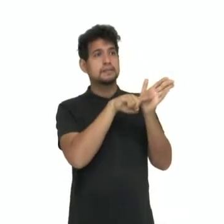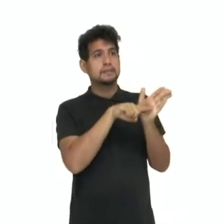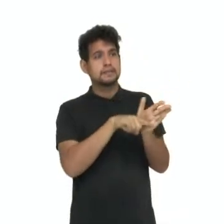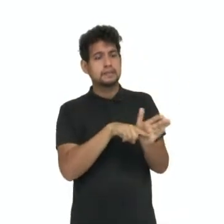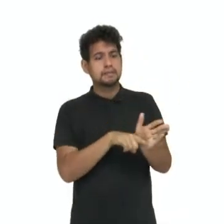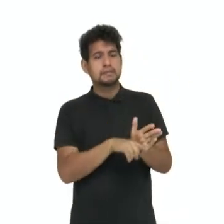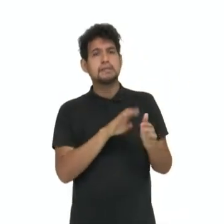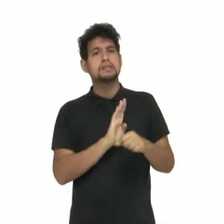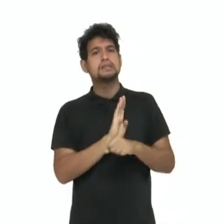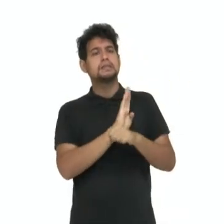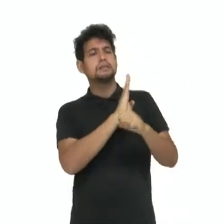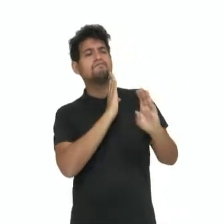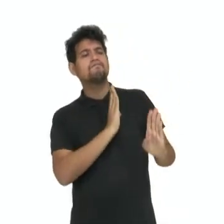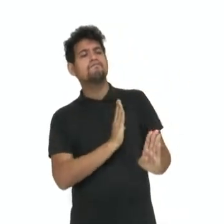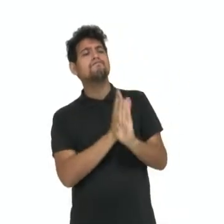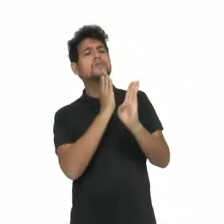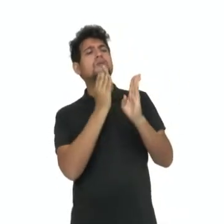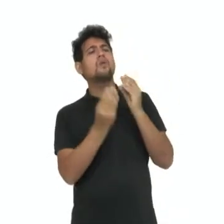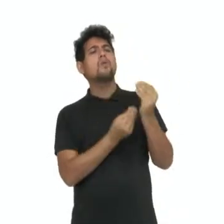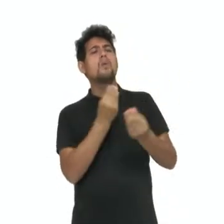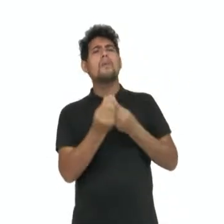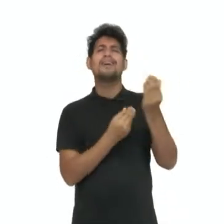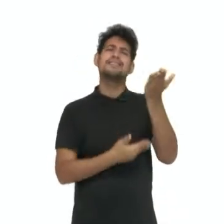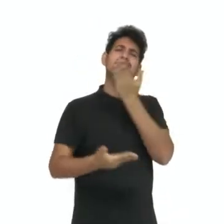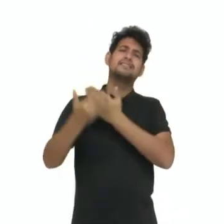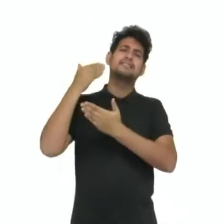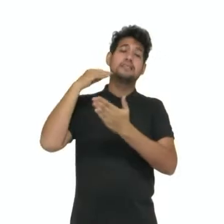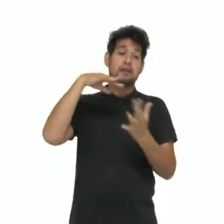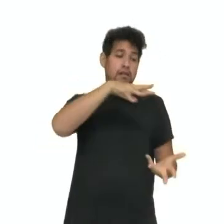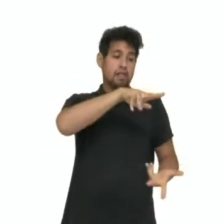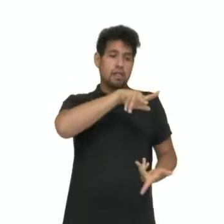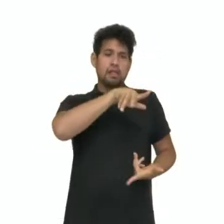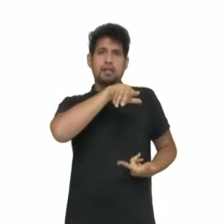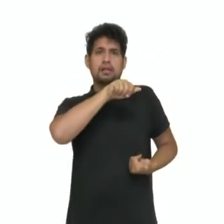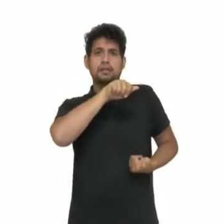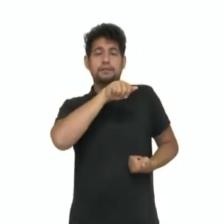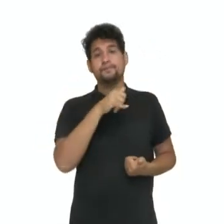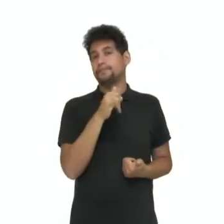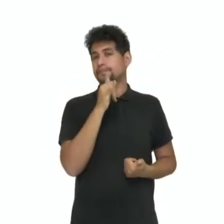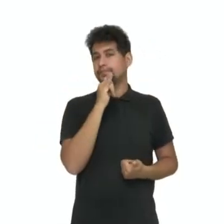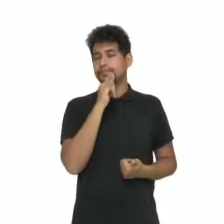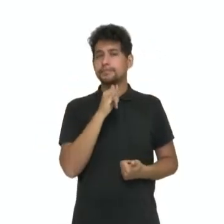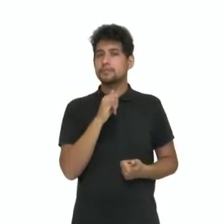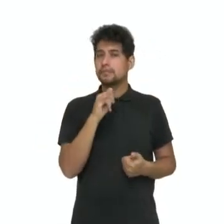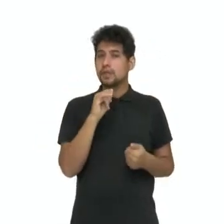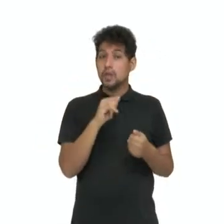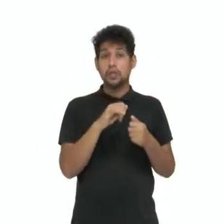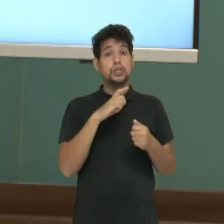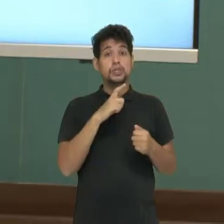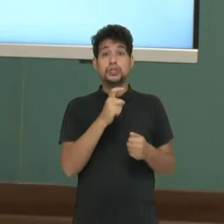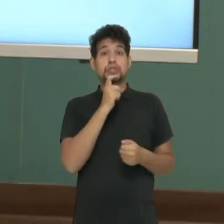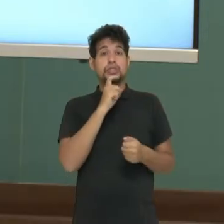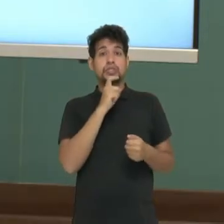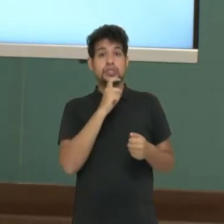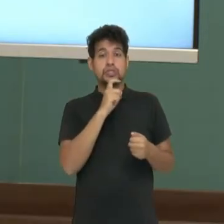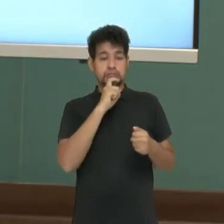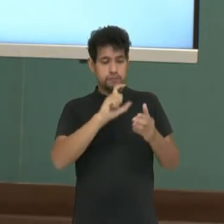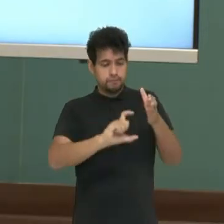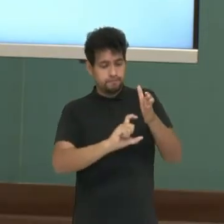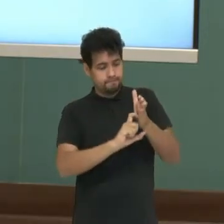por exemplo, a descobrir o passado climático do nosso planeta. Então, se tira, por exemplo, uma coluna de gelo, né, por meio de um